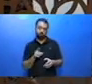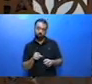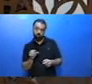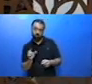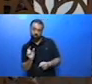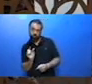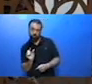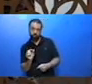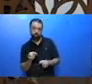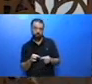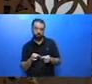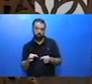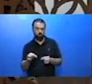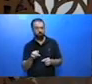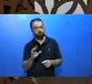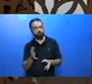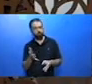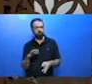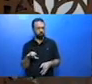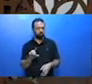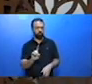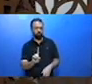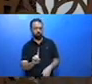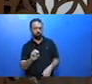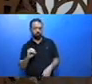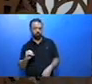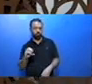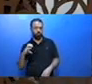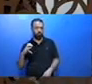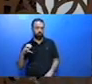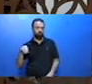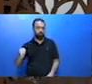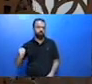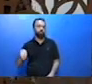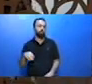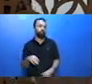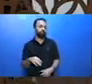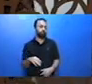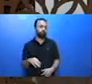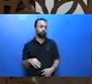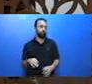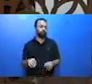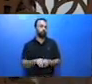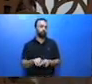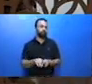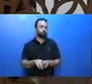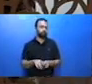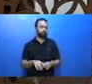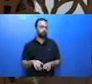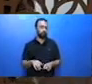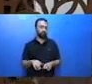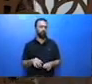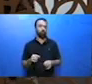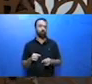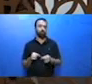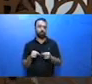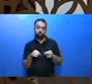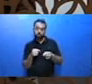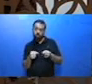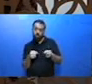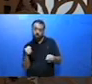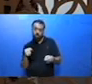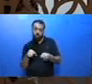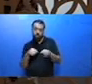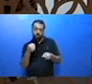pouquinho menor, que é de 10, 15 centímetros mais ou menos. E nós também, as costureiras,